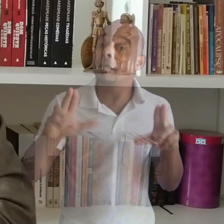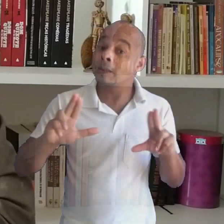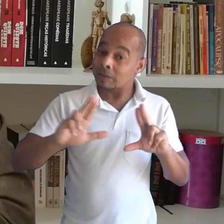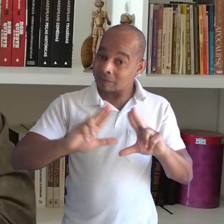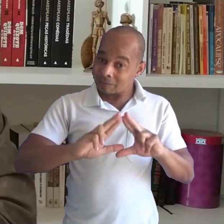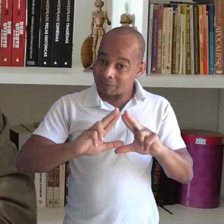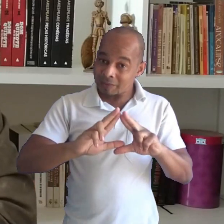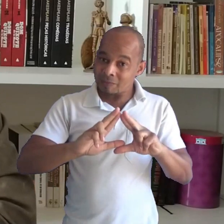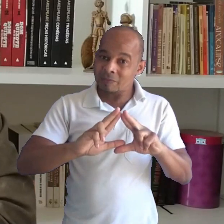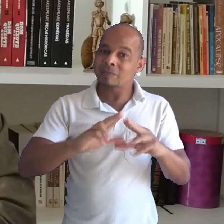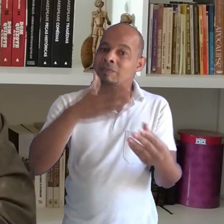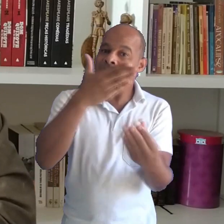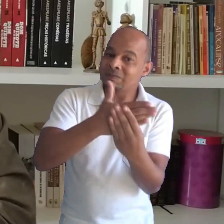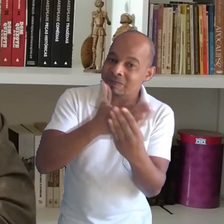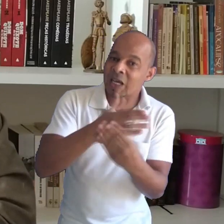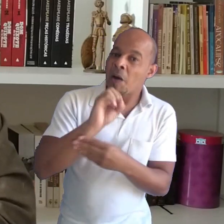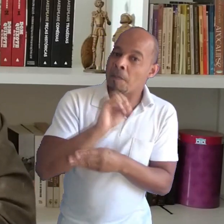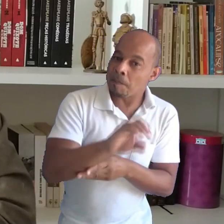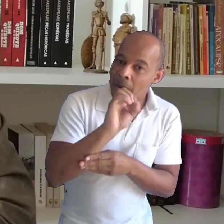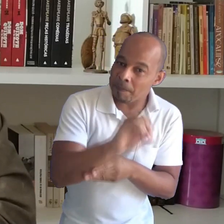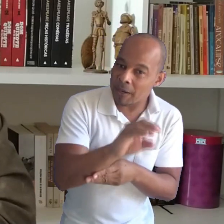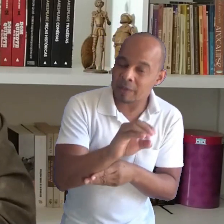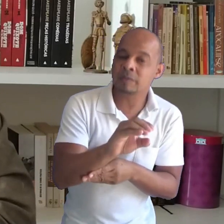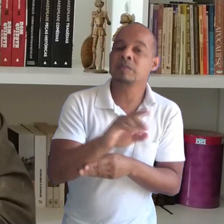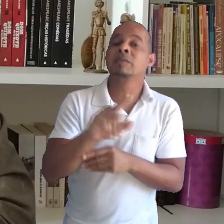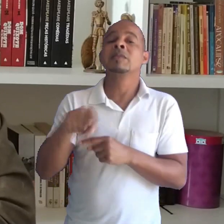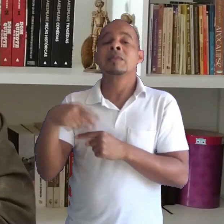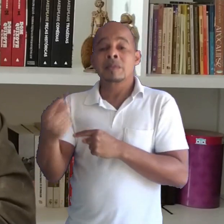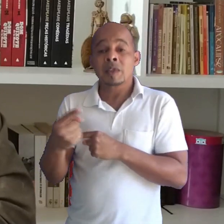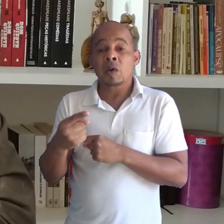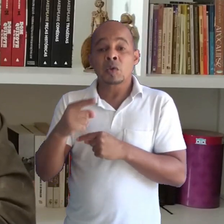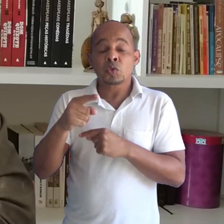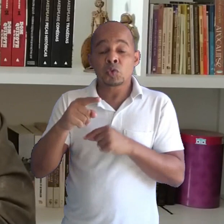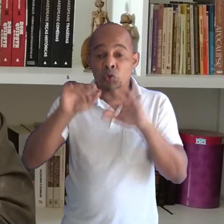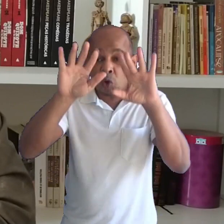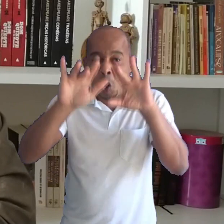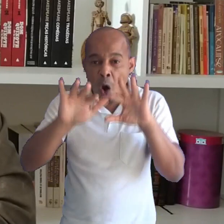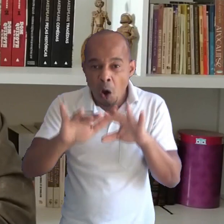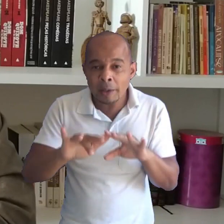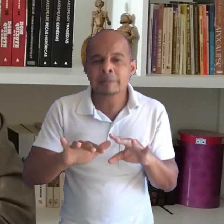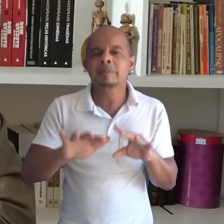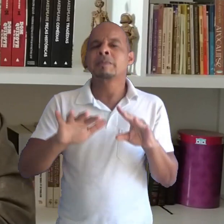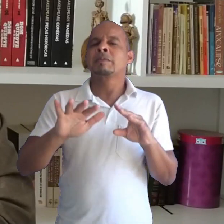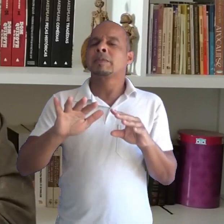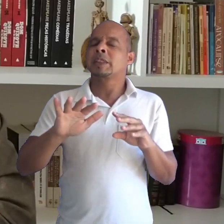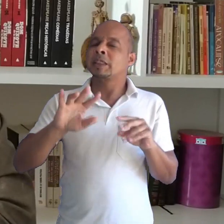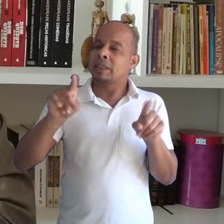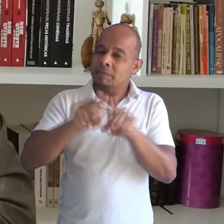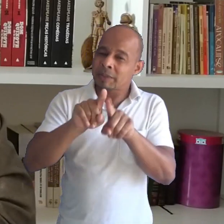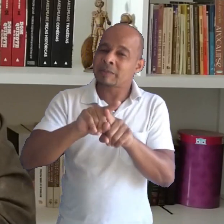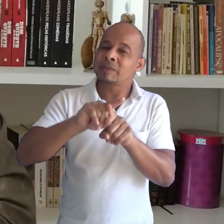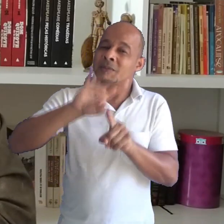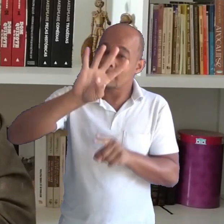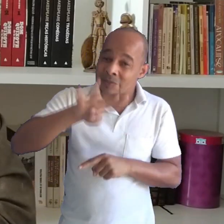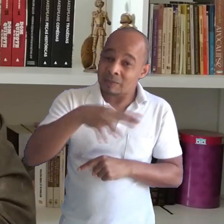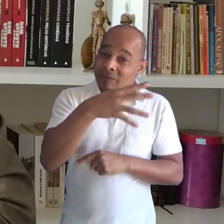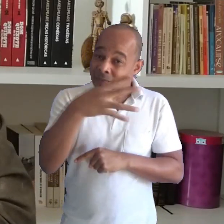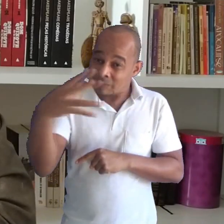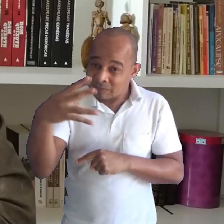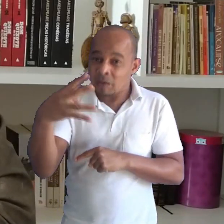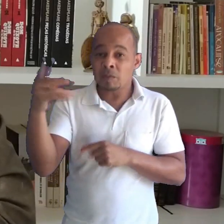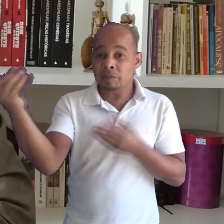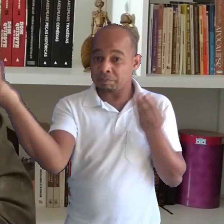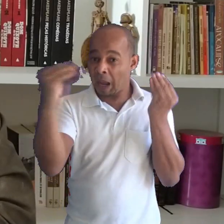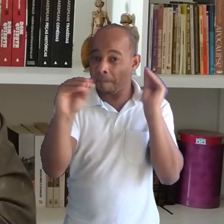quero destacar o Google Drive para armazenamento de arquivos, o Google Docs para a construção colaborativa